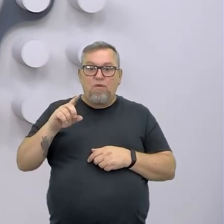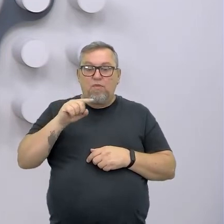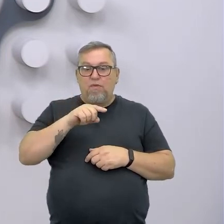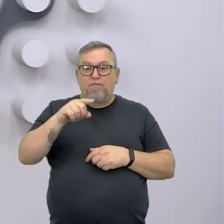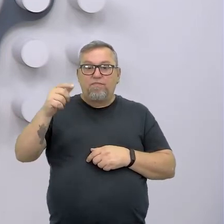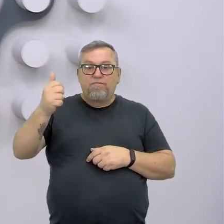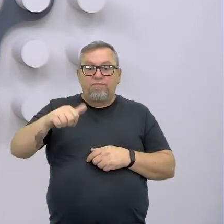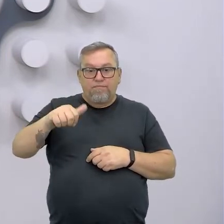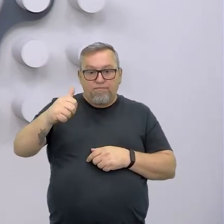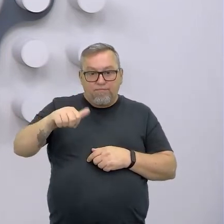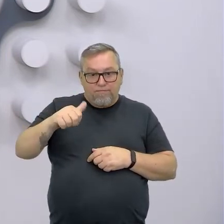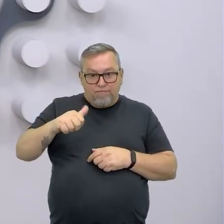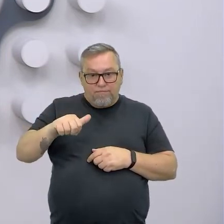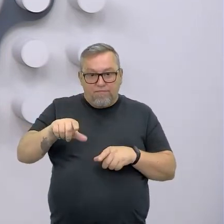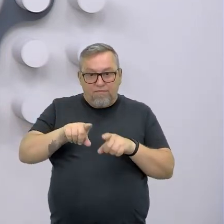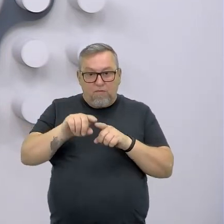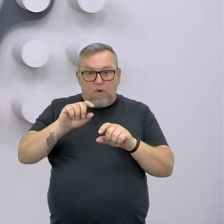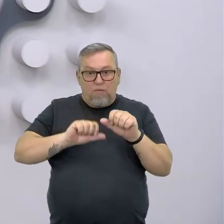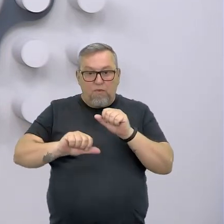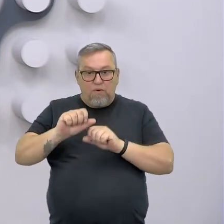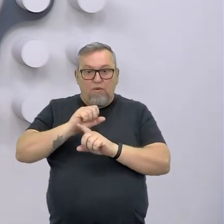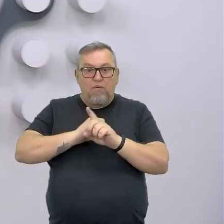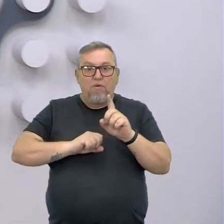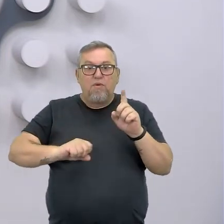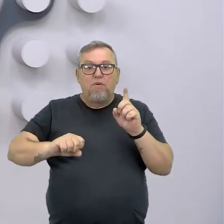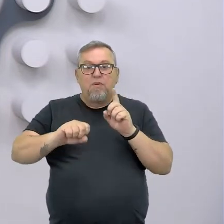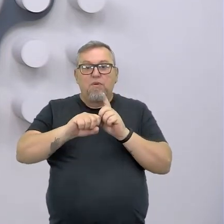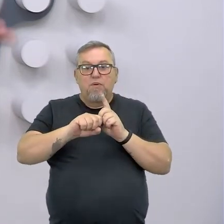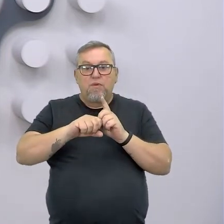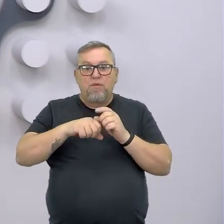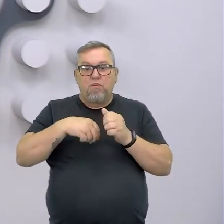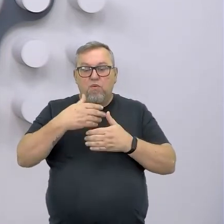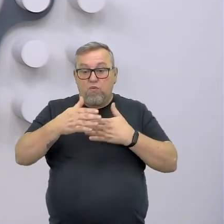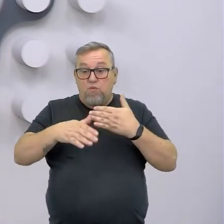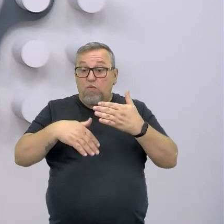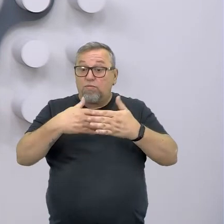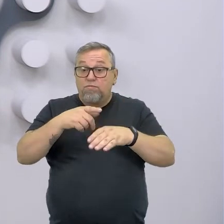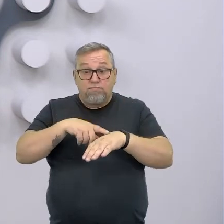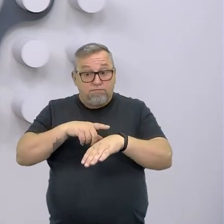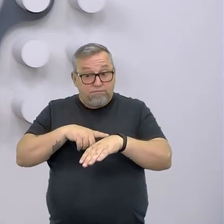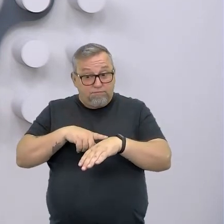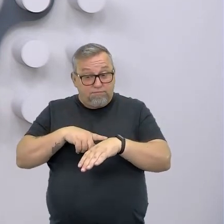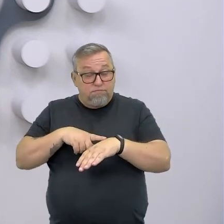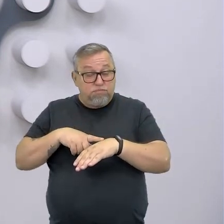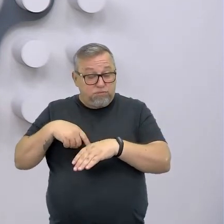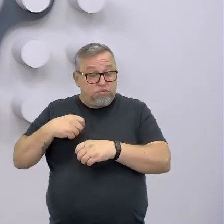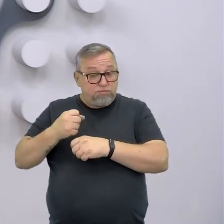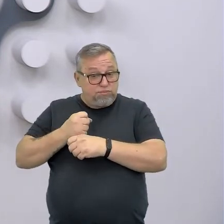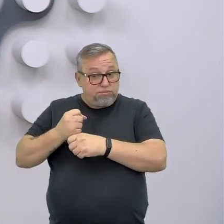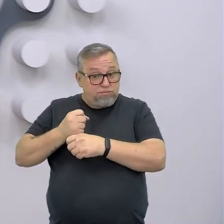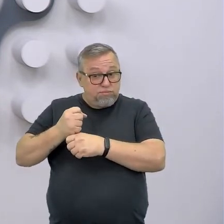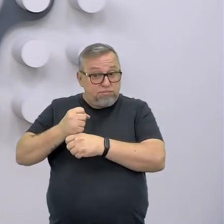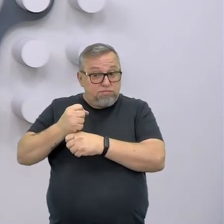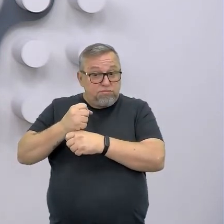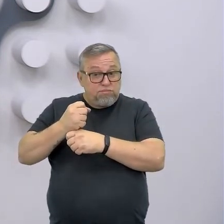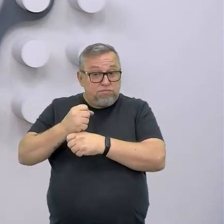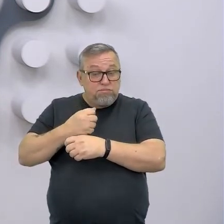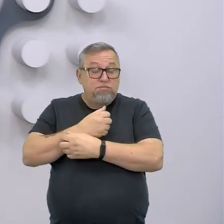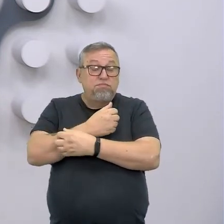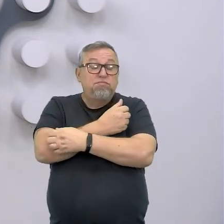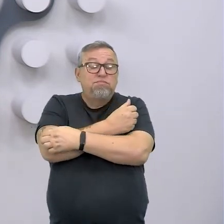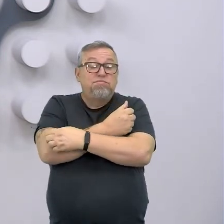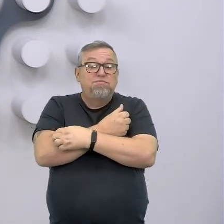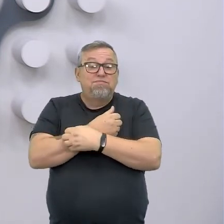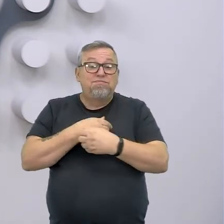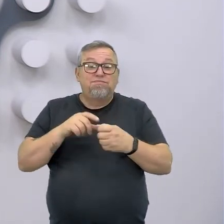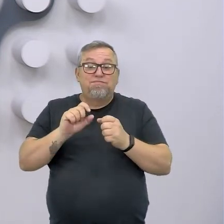você analisar a mudança de uma sociedade ao longo do tempo, né? Então, daí você está fazendo uma